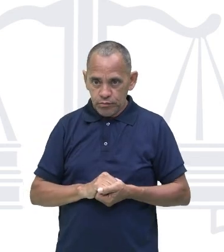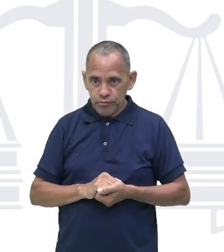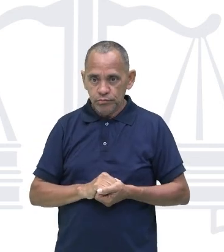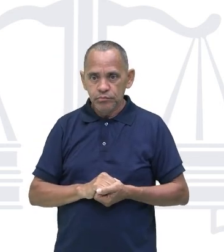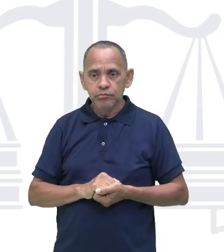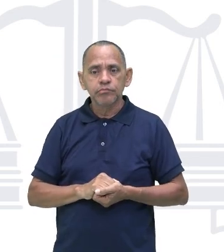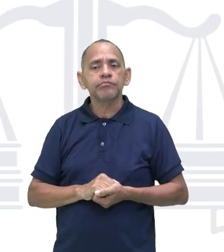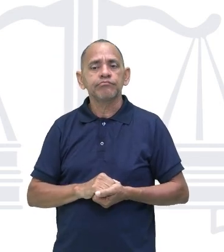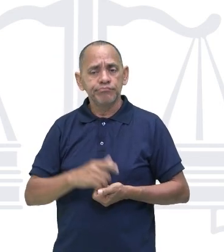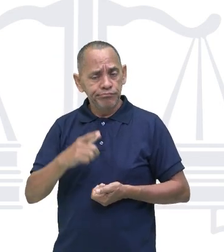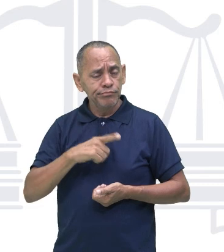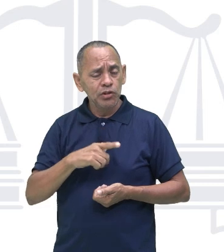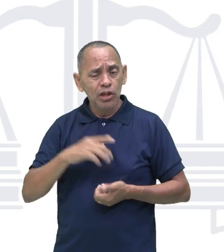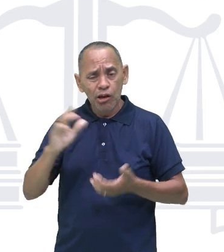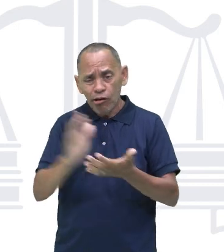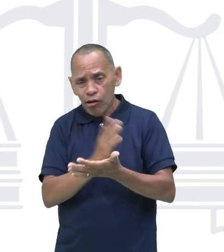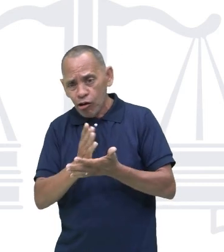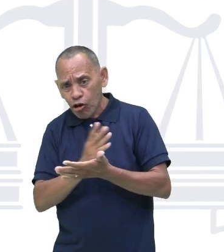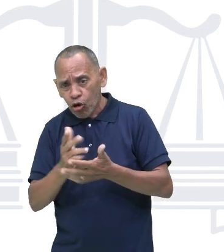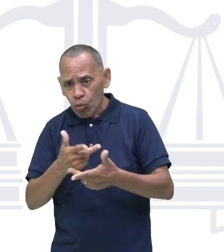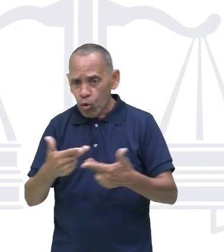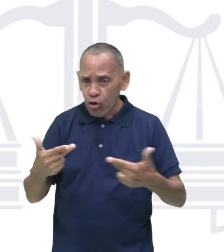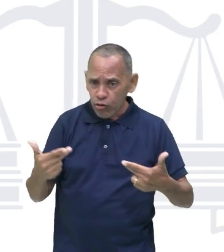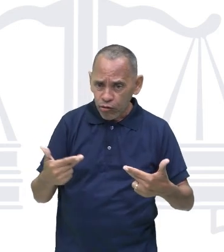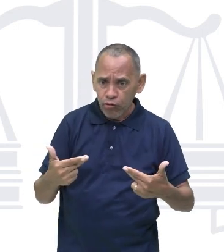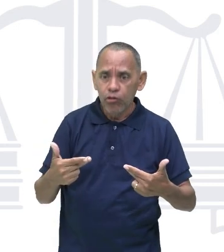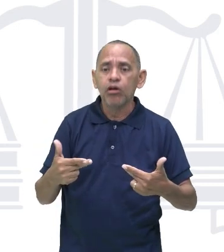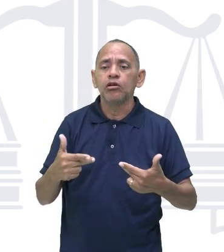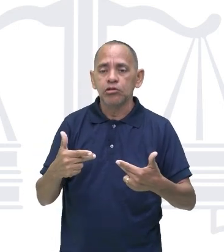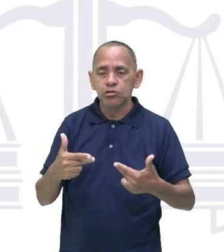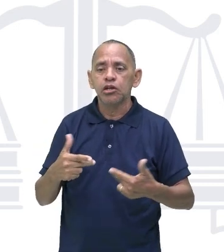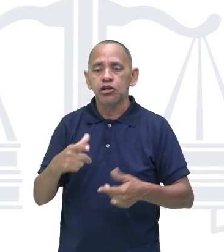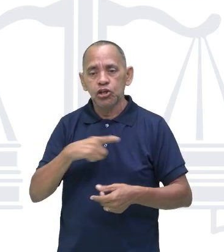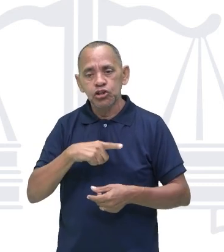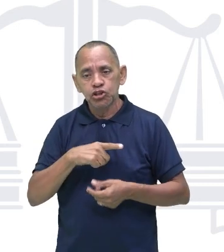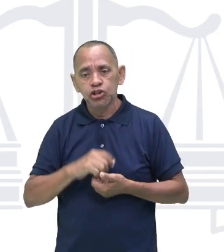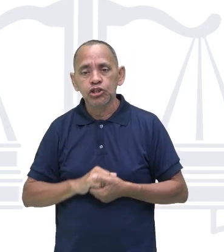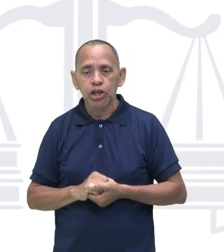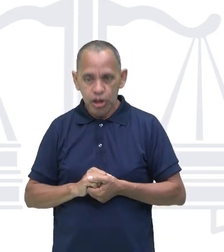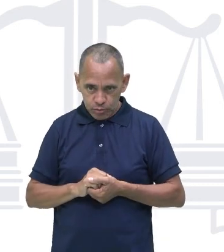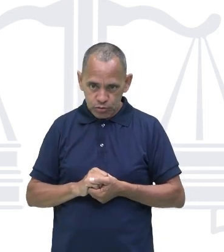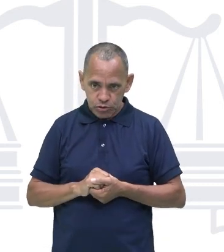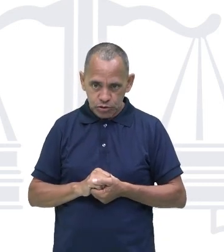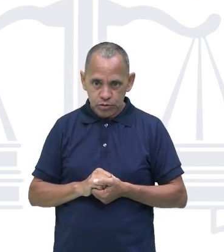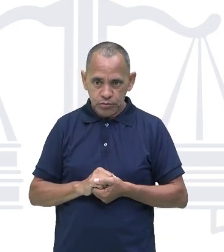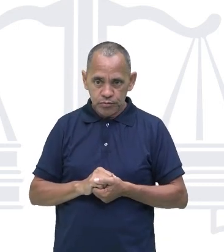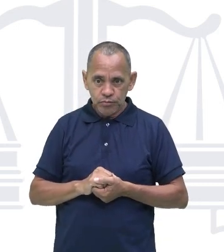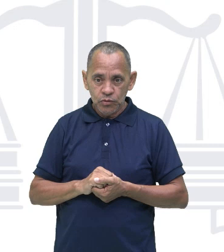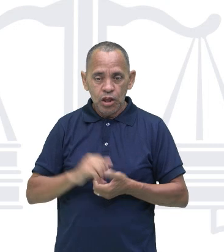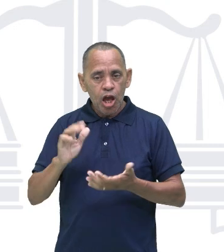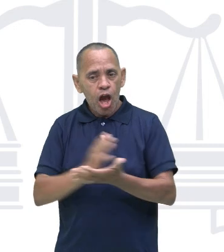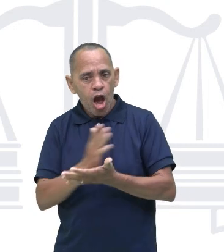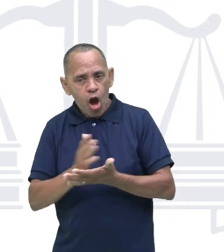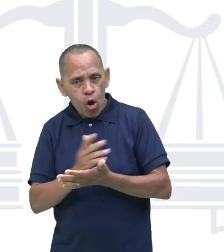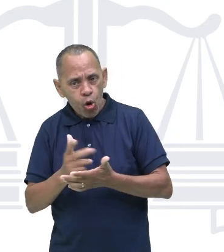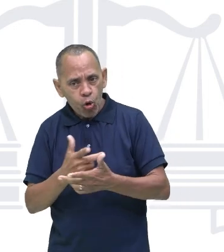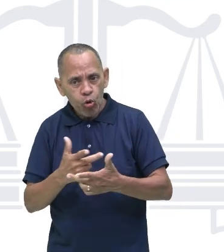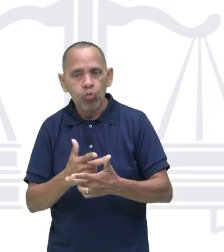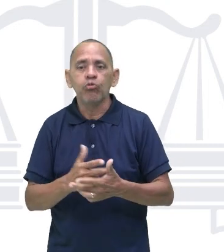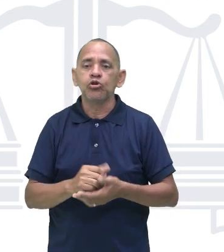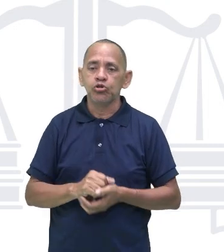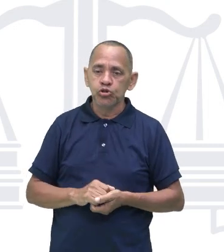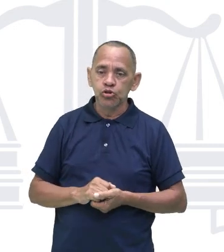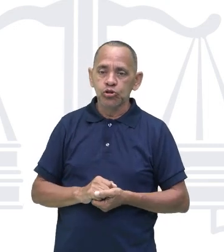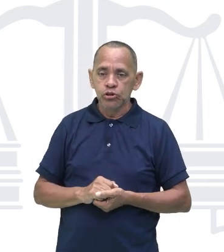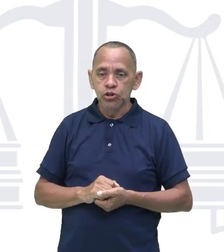como interrupções significativas das aulas, causadas por emergências climáticas, pandêmicas ou outros eventos de natureza semelhante